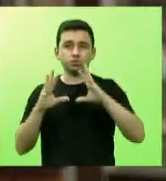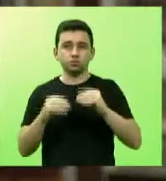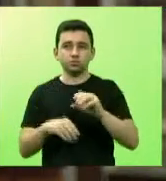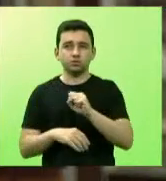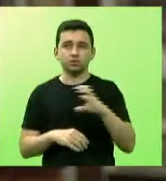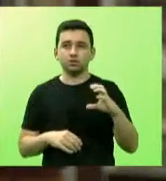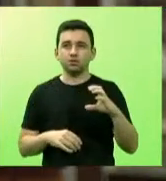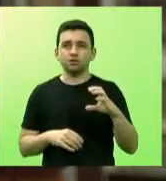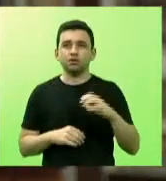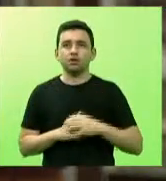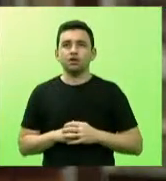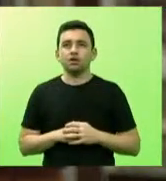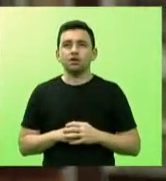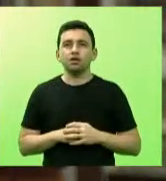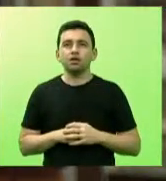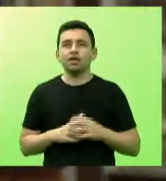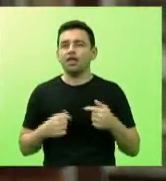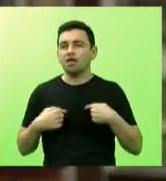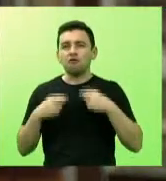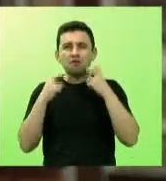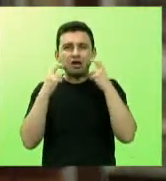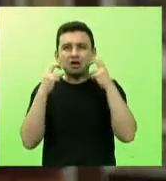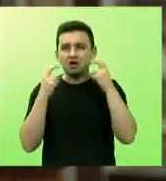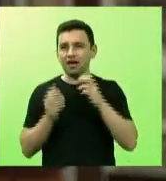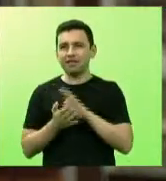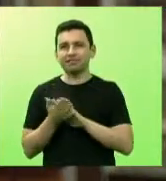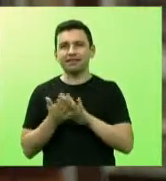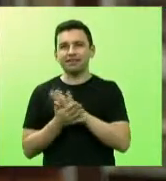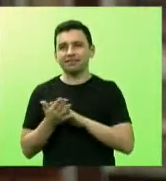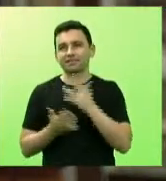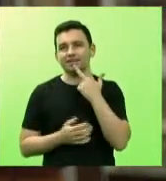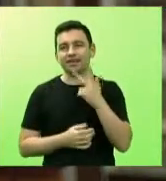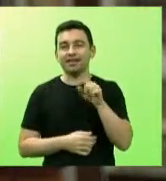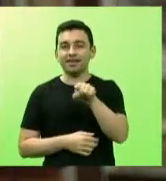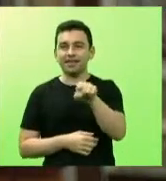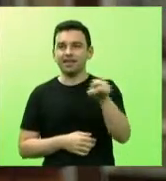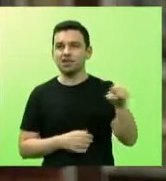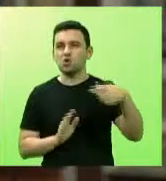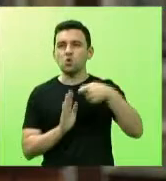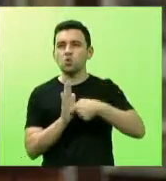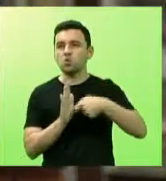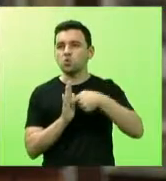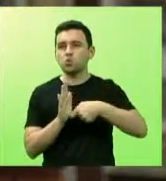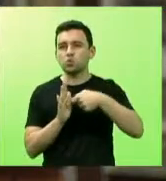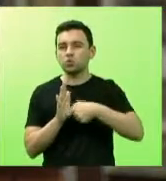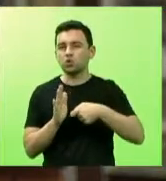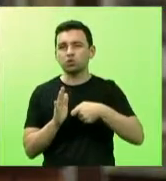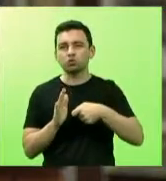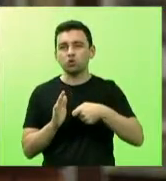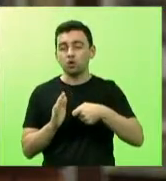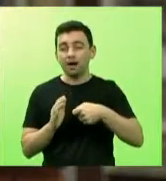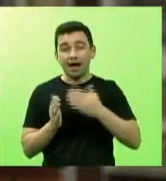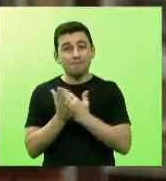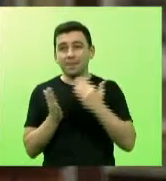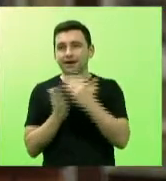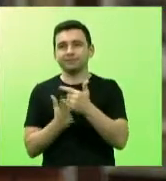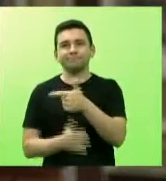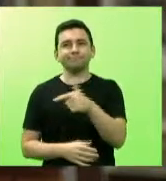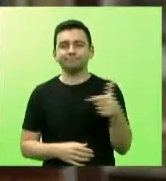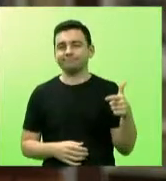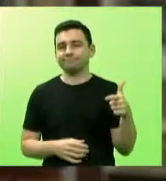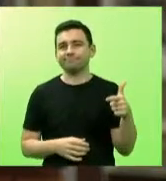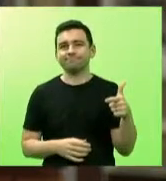Não me sinto nem um pouco constrangido em dizer que ele não lutou o suficiente, mesmo com